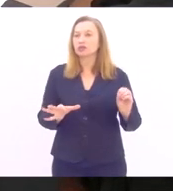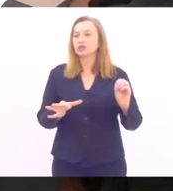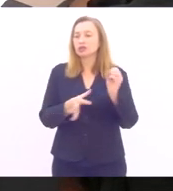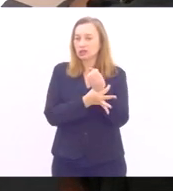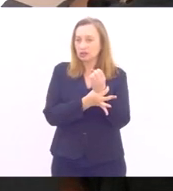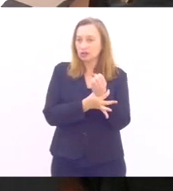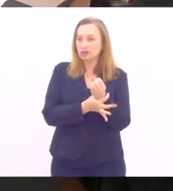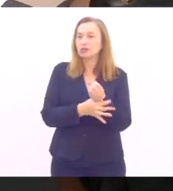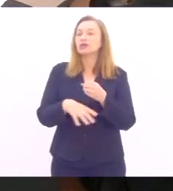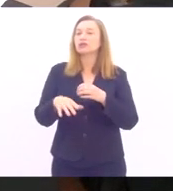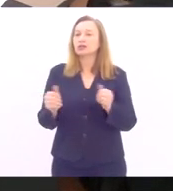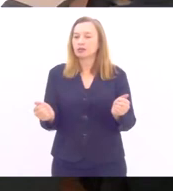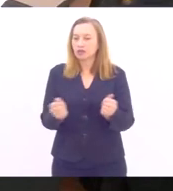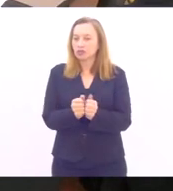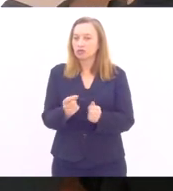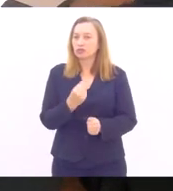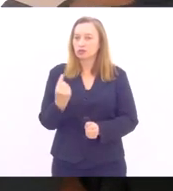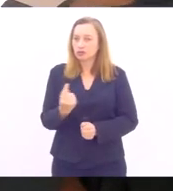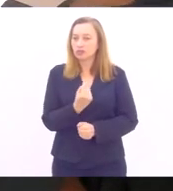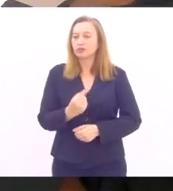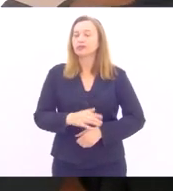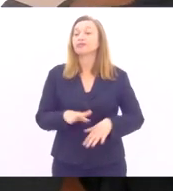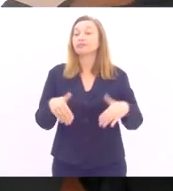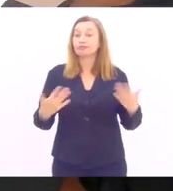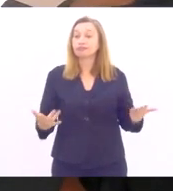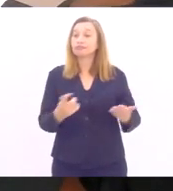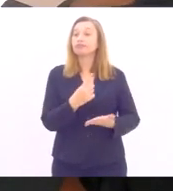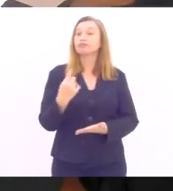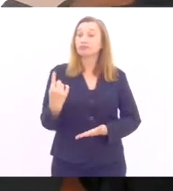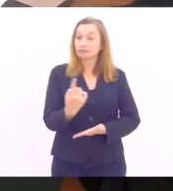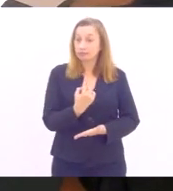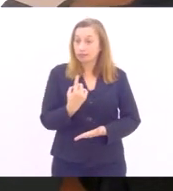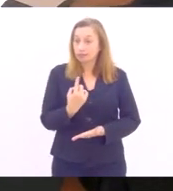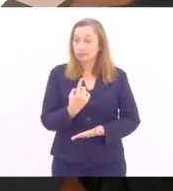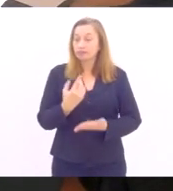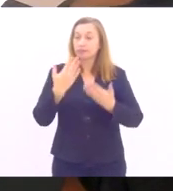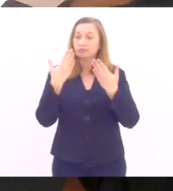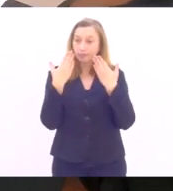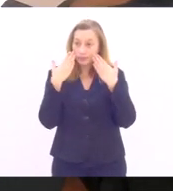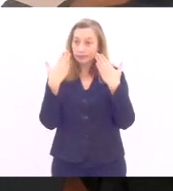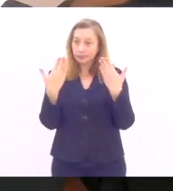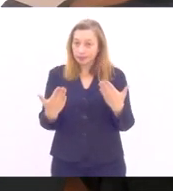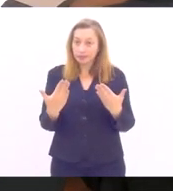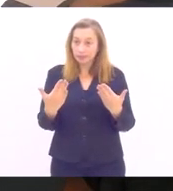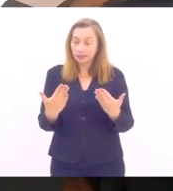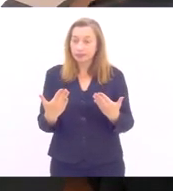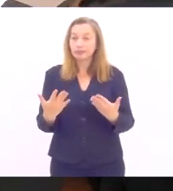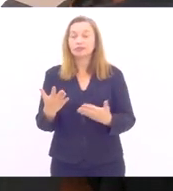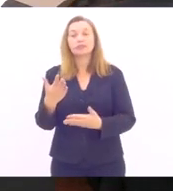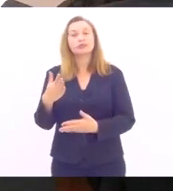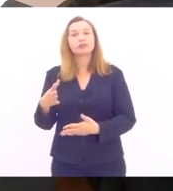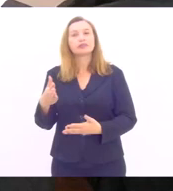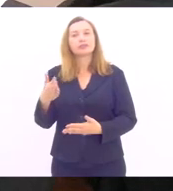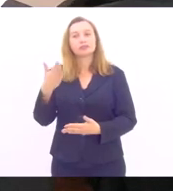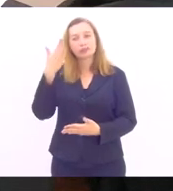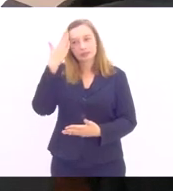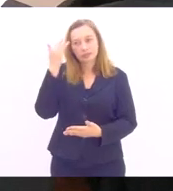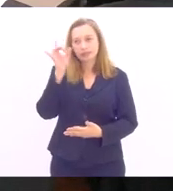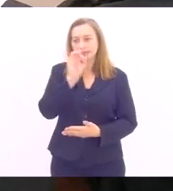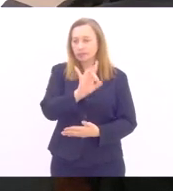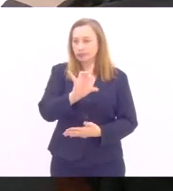essa audiência conjunta. Então, nós vamos apresentar, ouvindo todos,